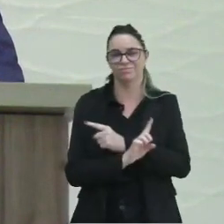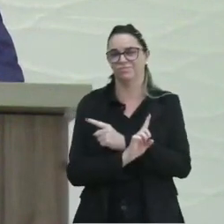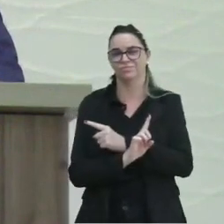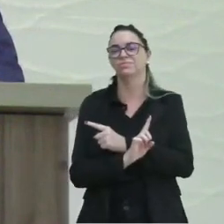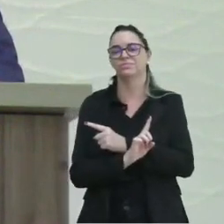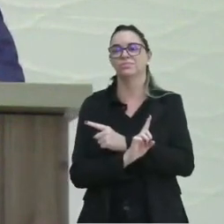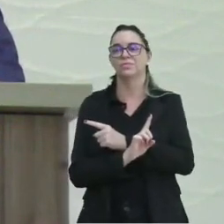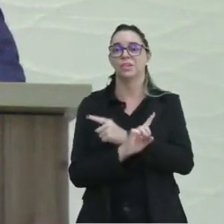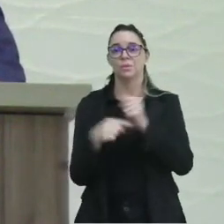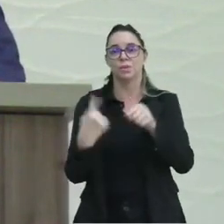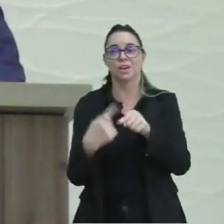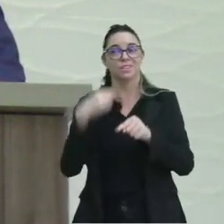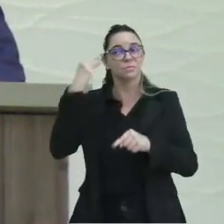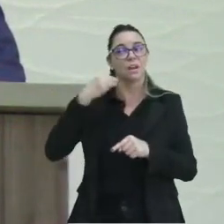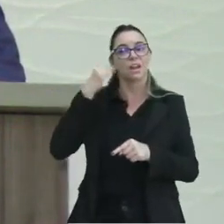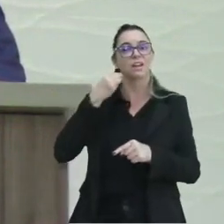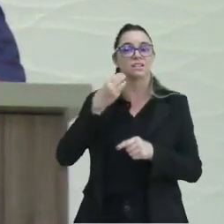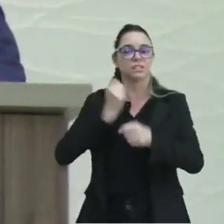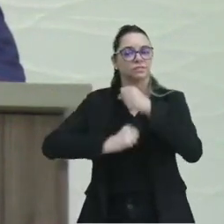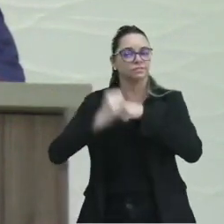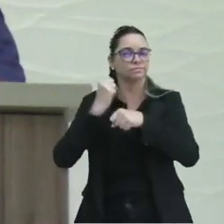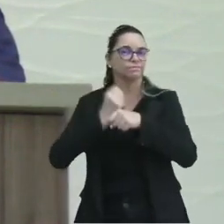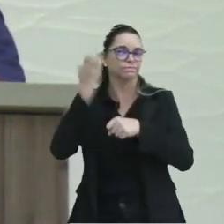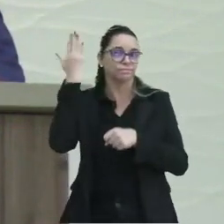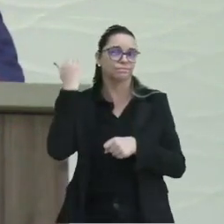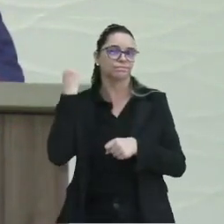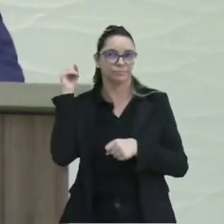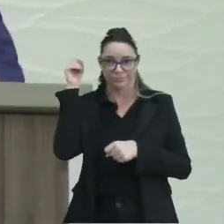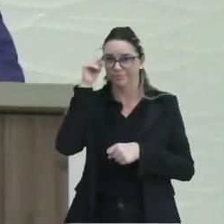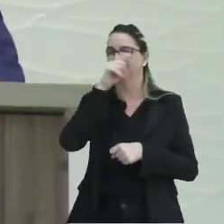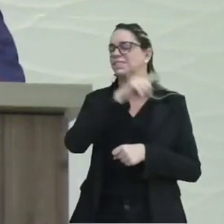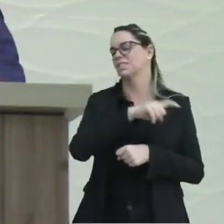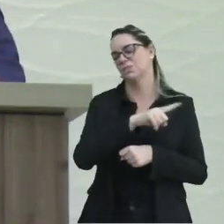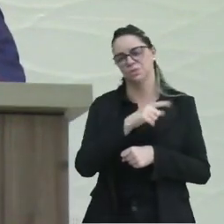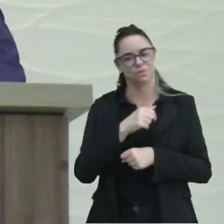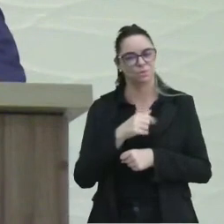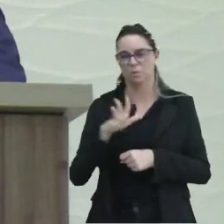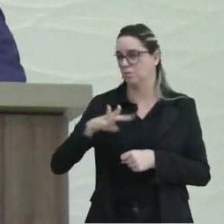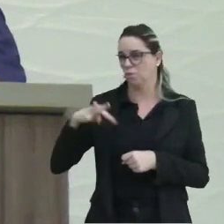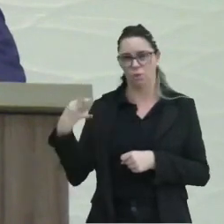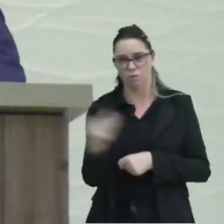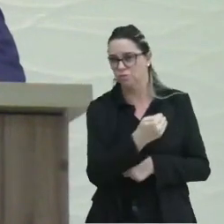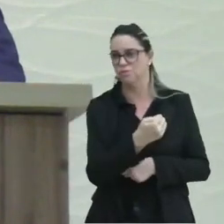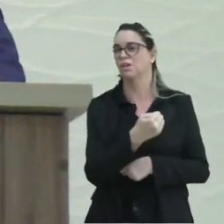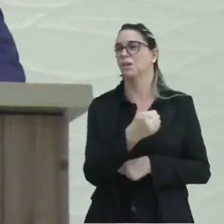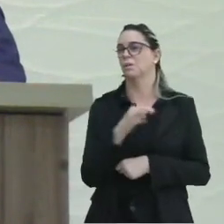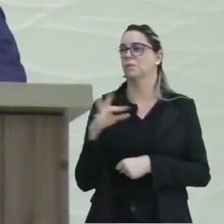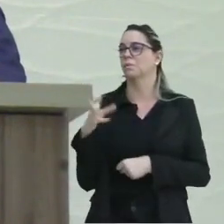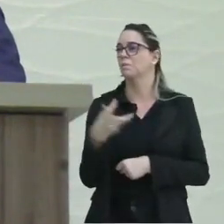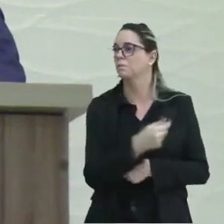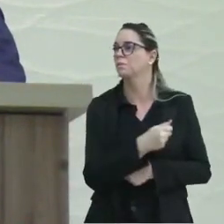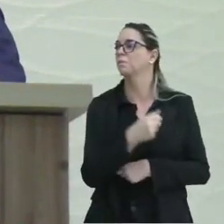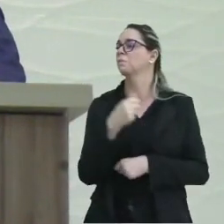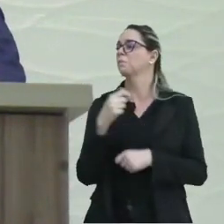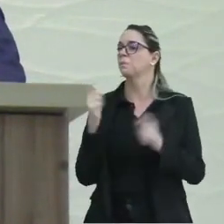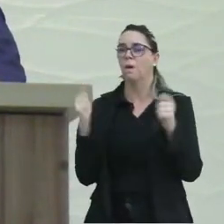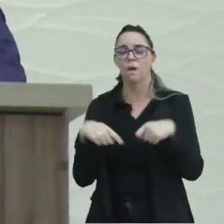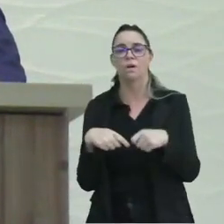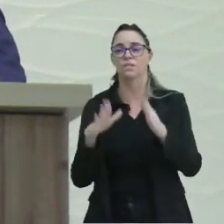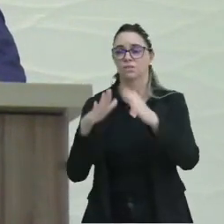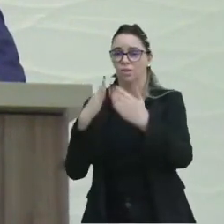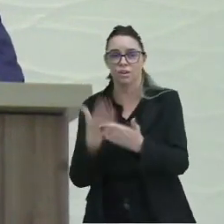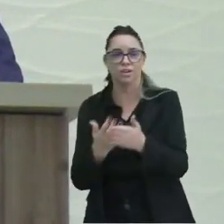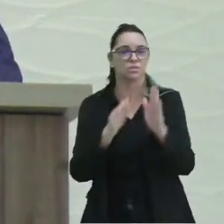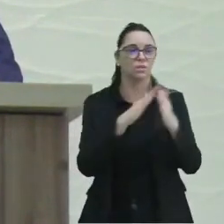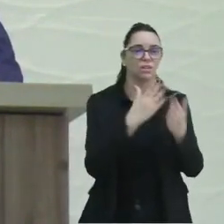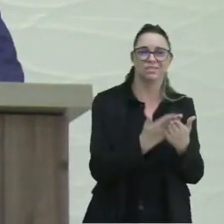passado, diante do desgaste que se teve, né, para todo mundo e principalmente diante do que isso repercutiu nas nossas escolas e o que